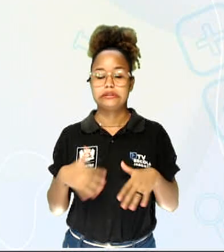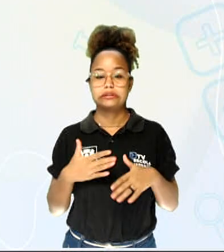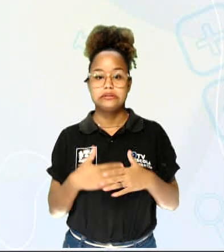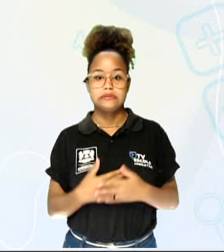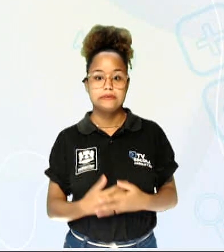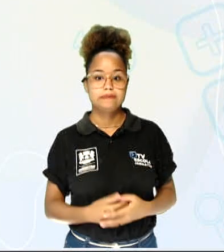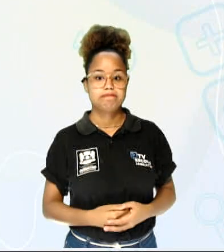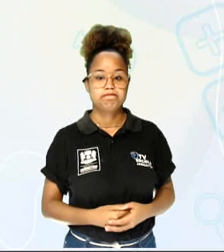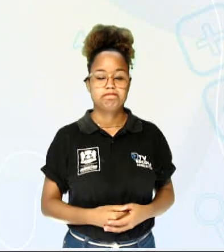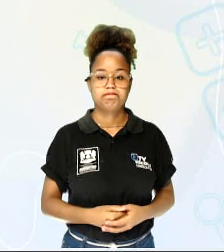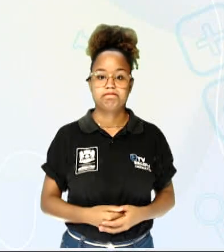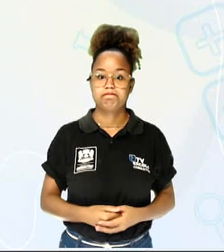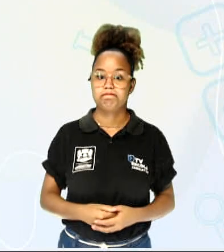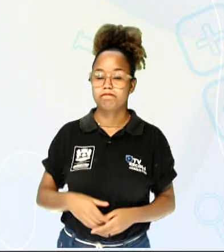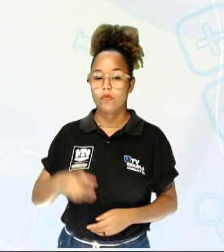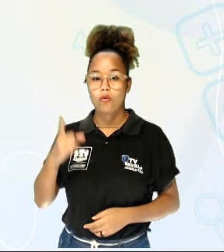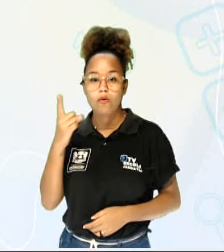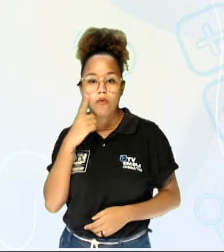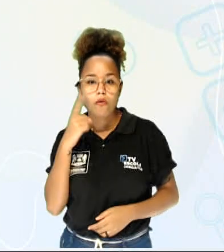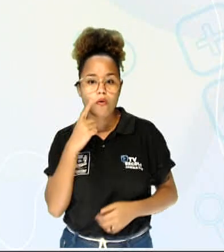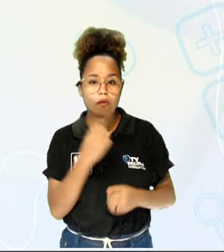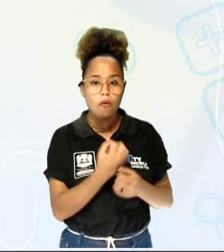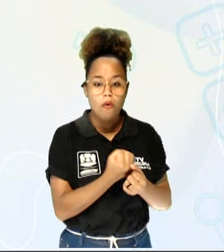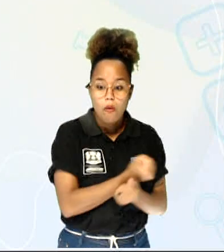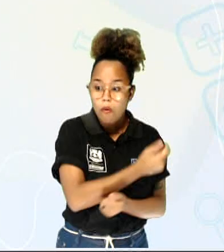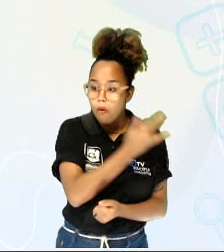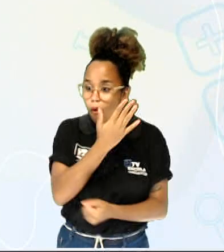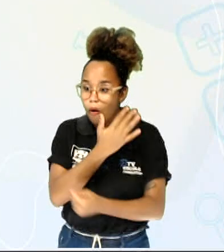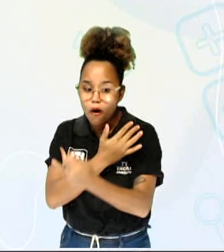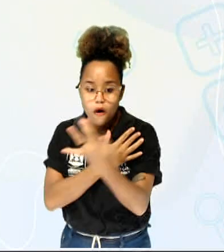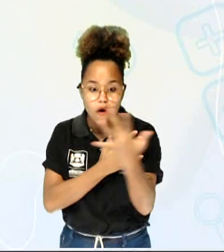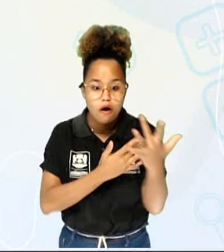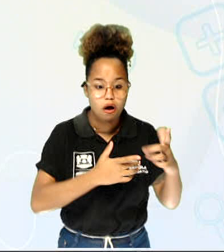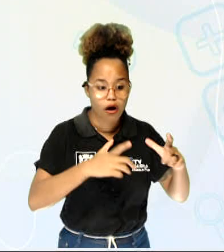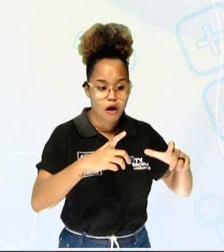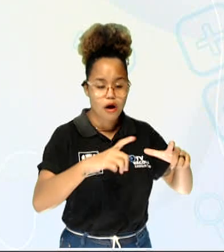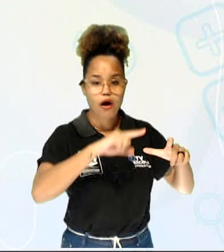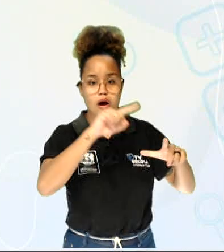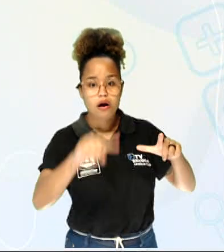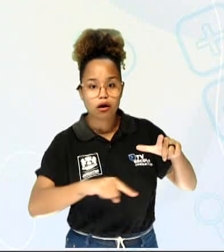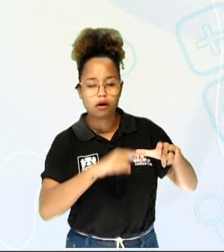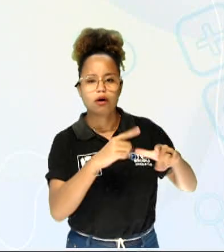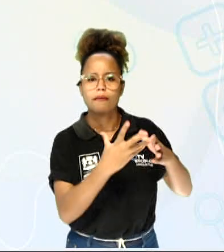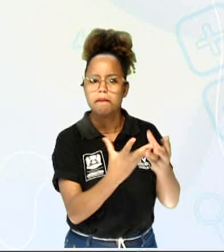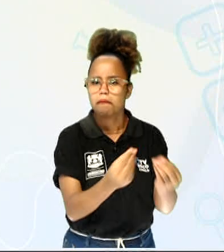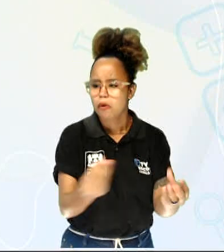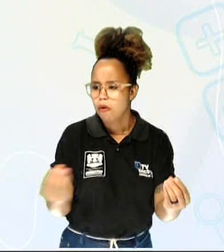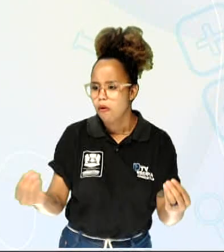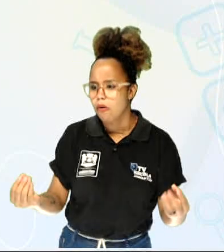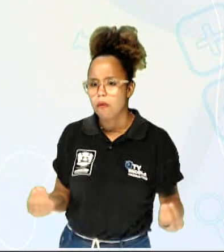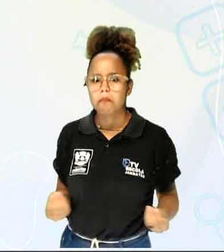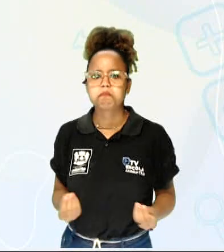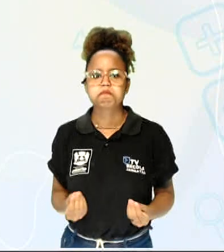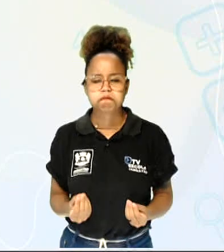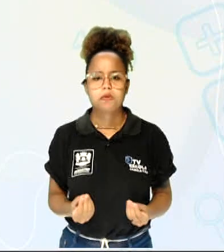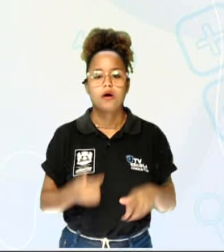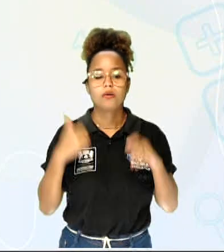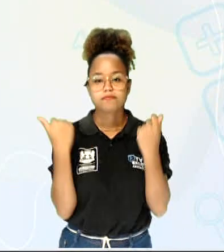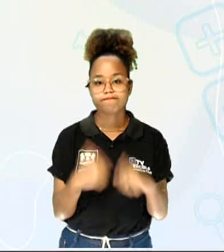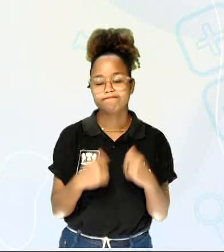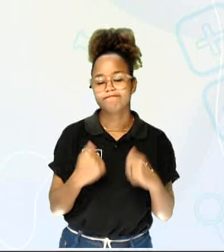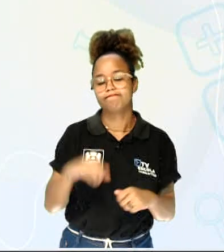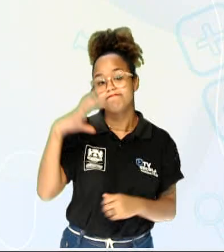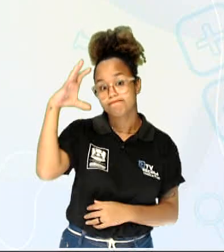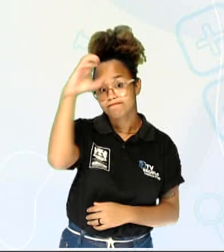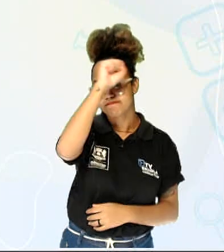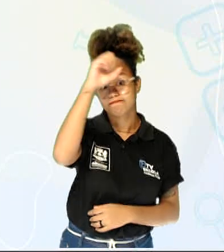Eita! Tá, olha só quantos pneus, muitos pneus. A gente precisa aprender